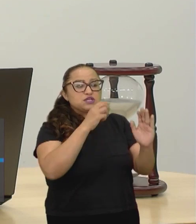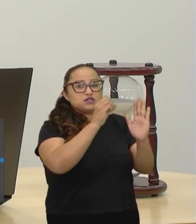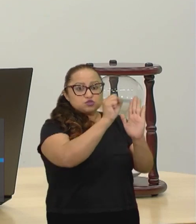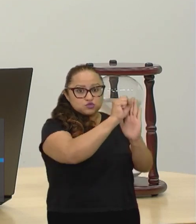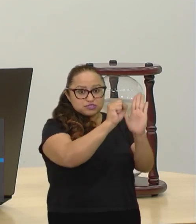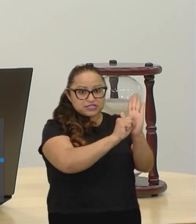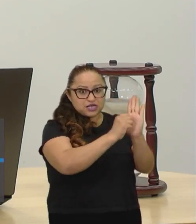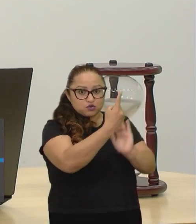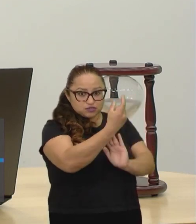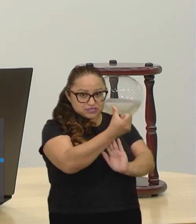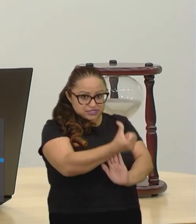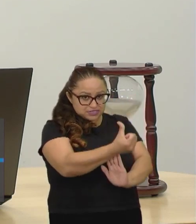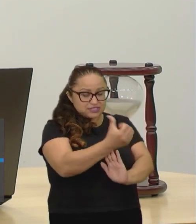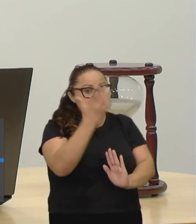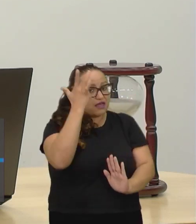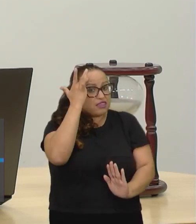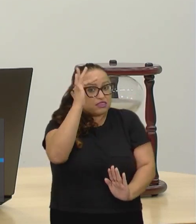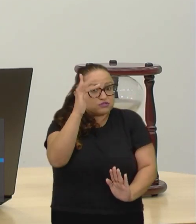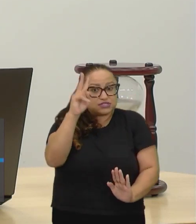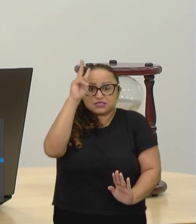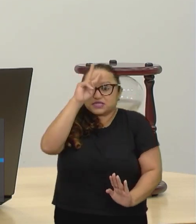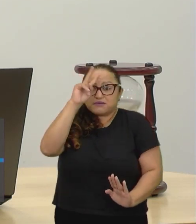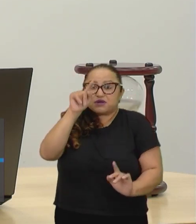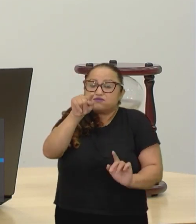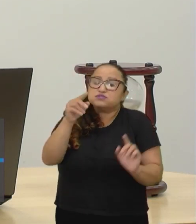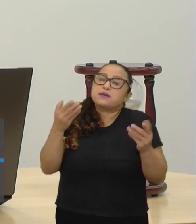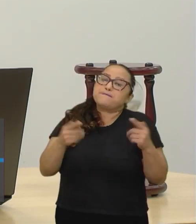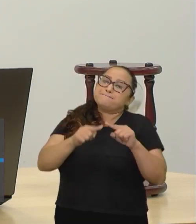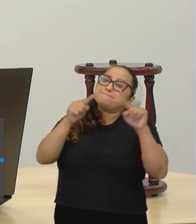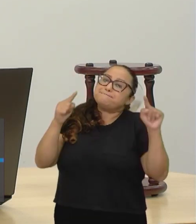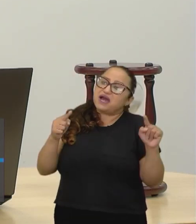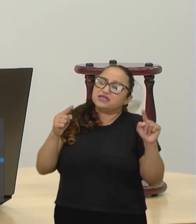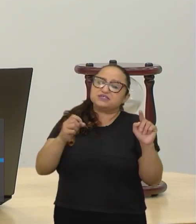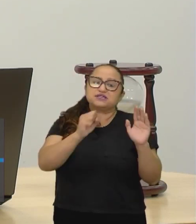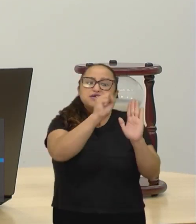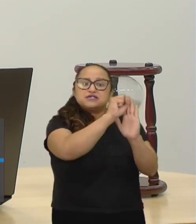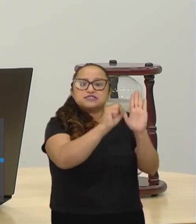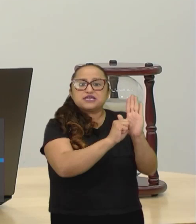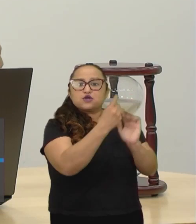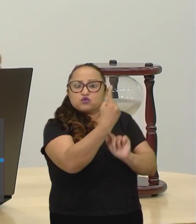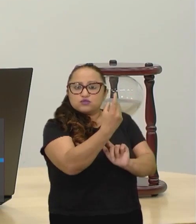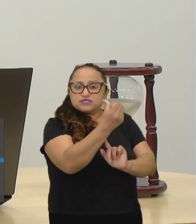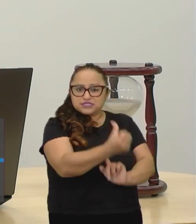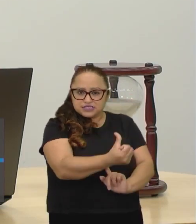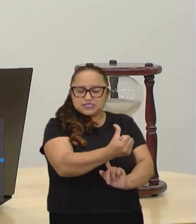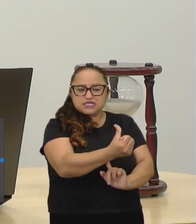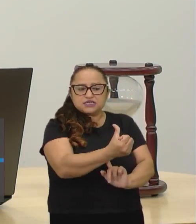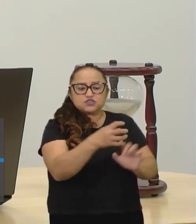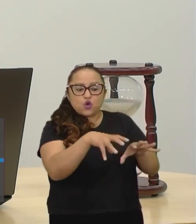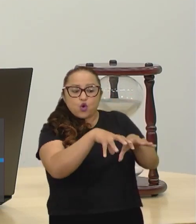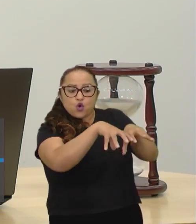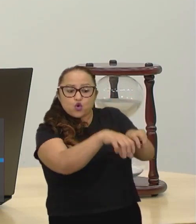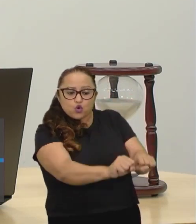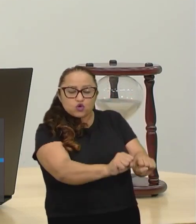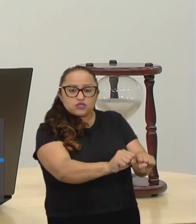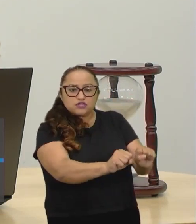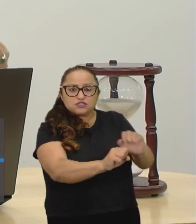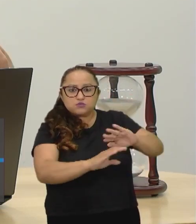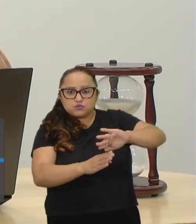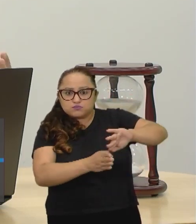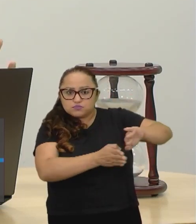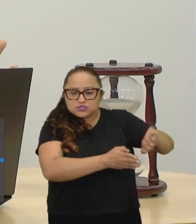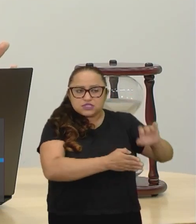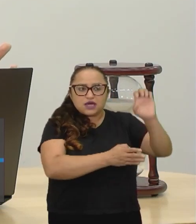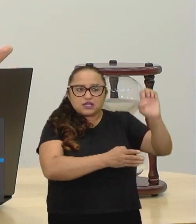XVI. Né? Então vocês se lembram que no século XVI o colonialismo ele sai da Europa e vai